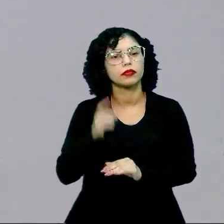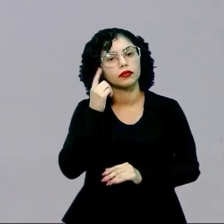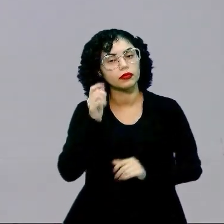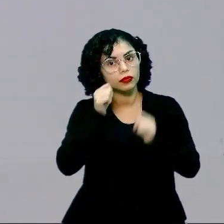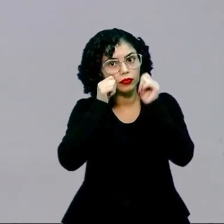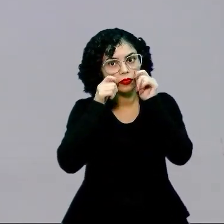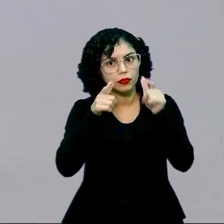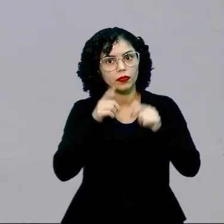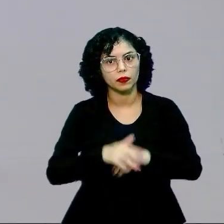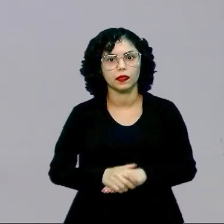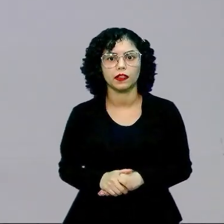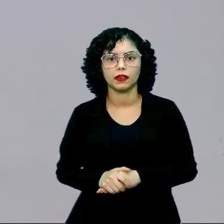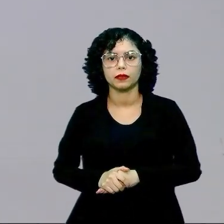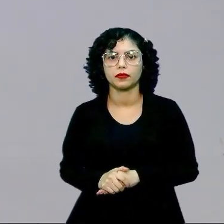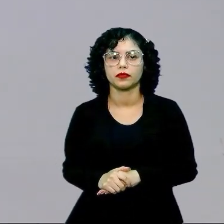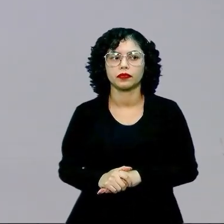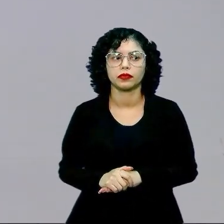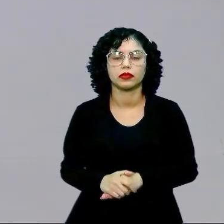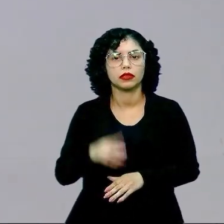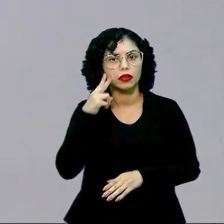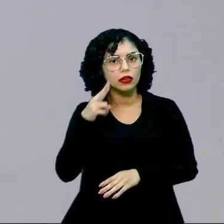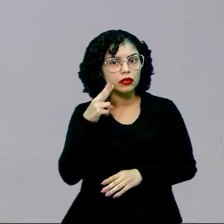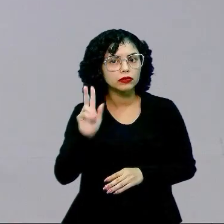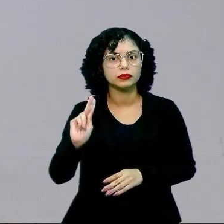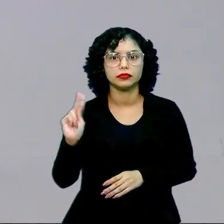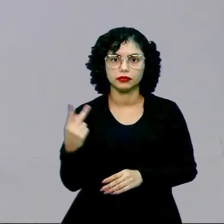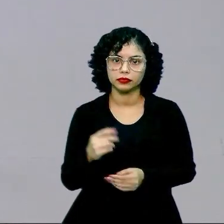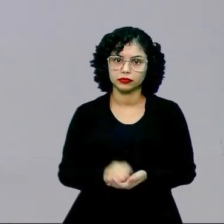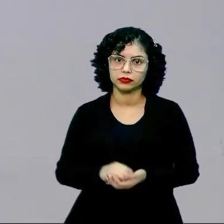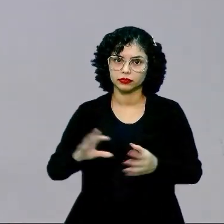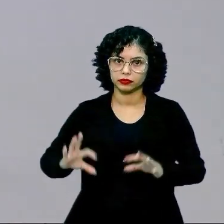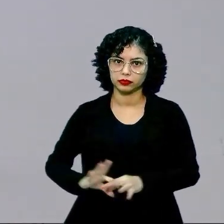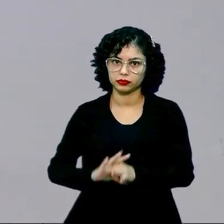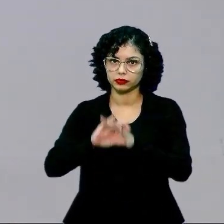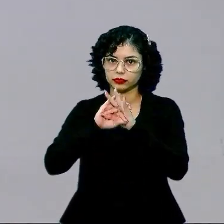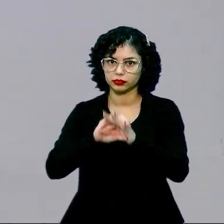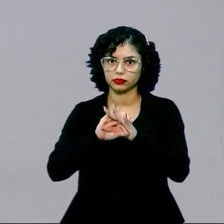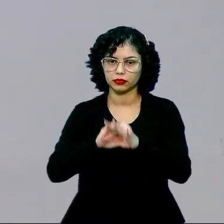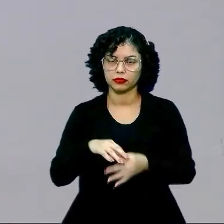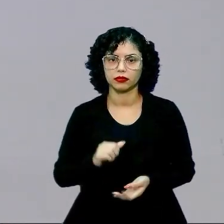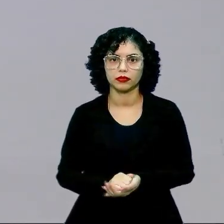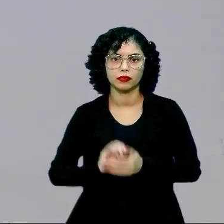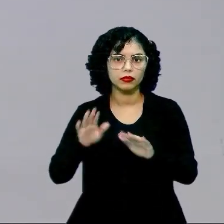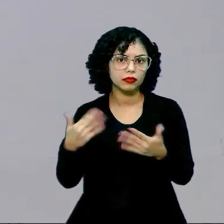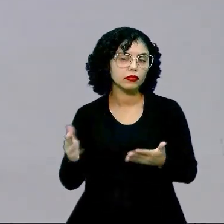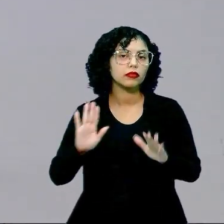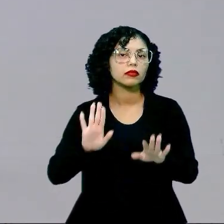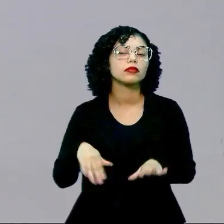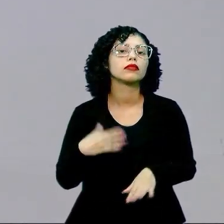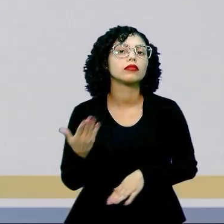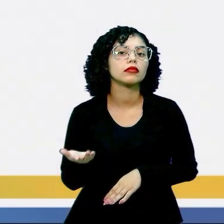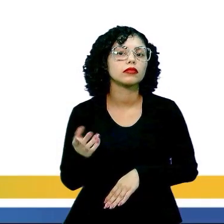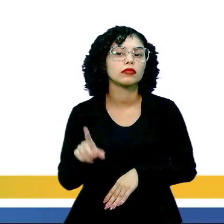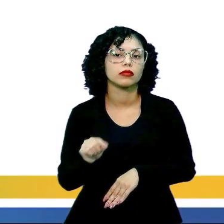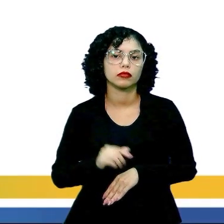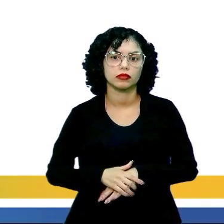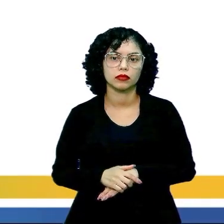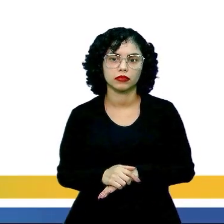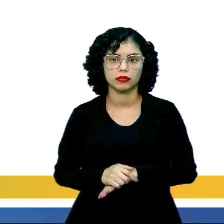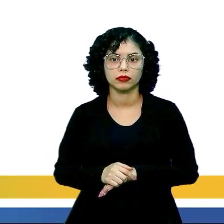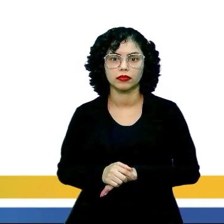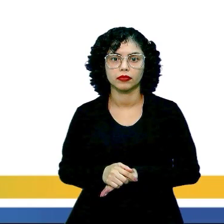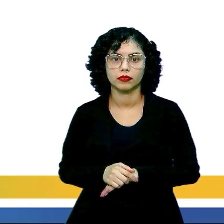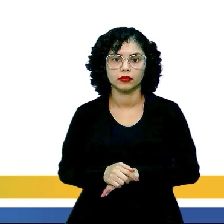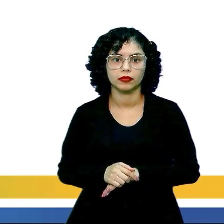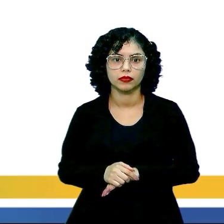prestou atenção na aula, viu que hidrogênio ligado a FON é qual tipo de ligação? Vamos lá para o comando da